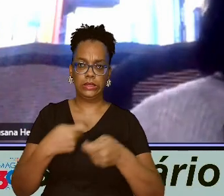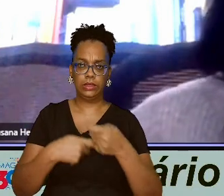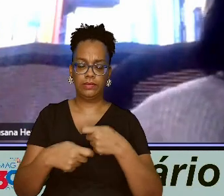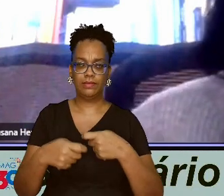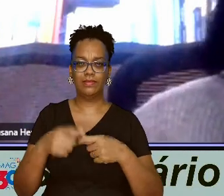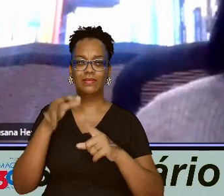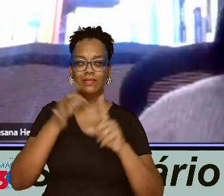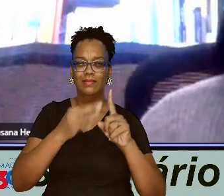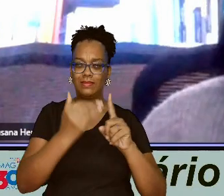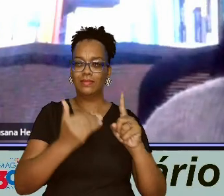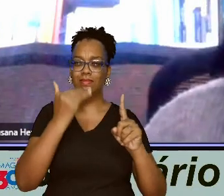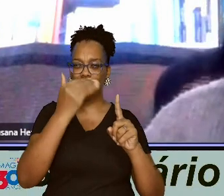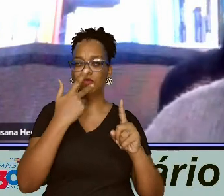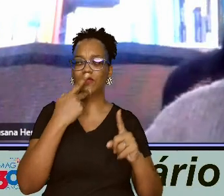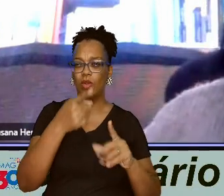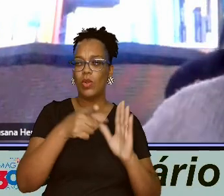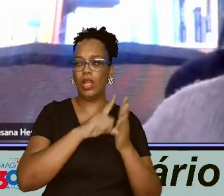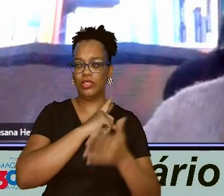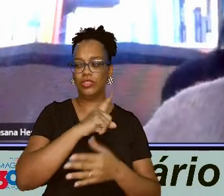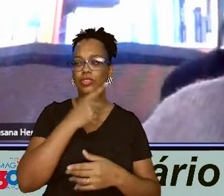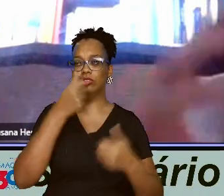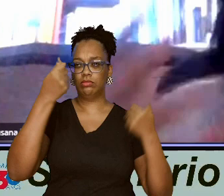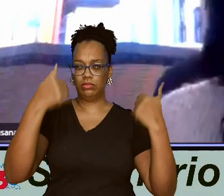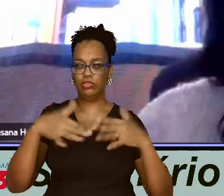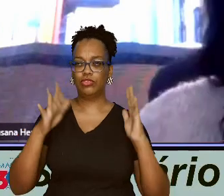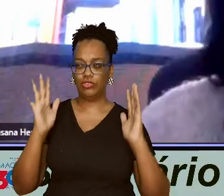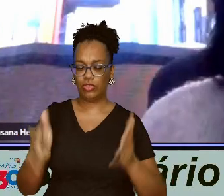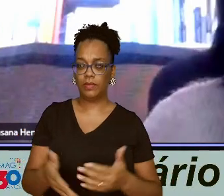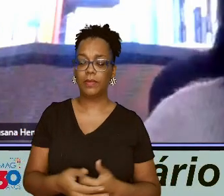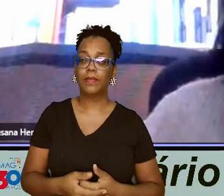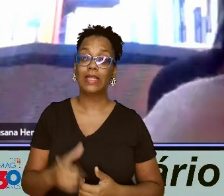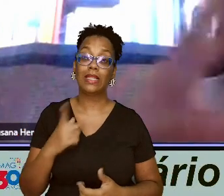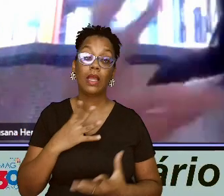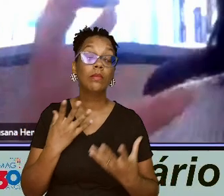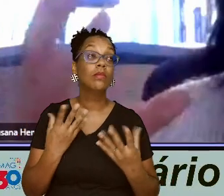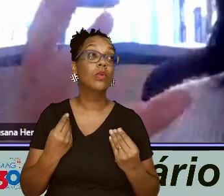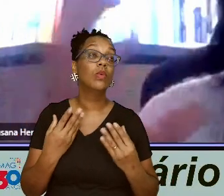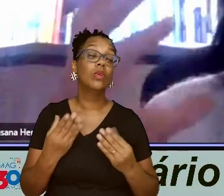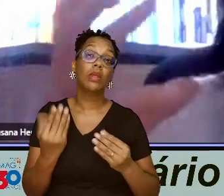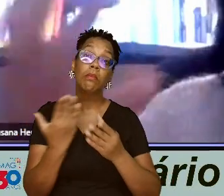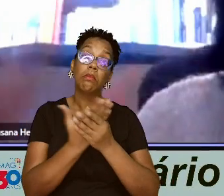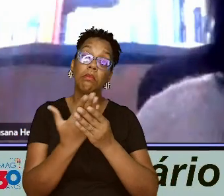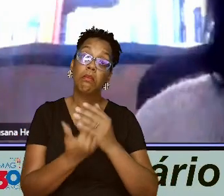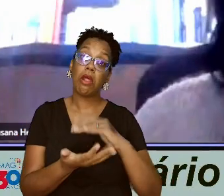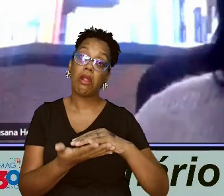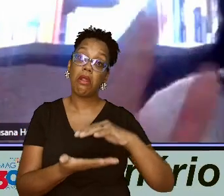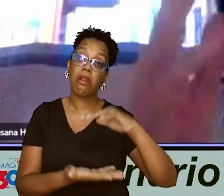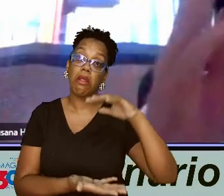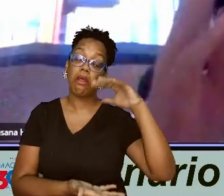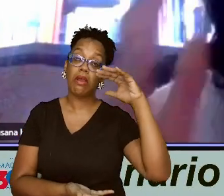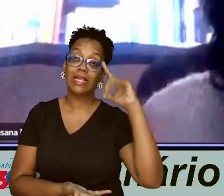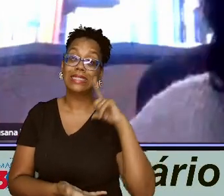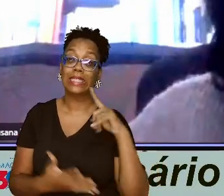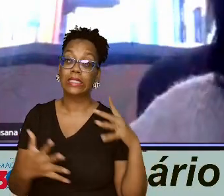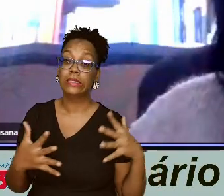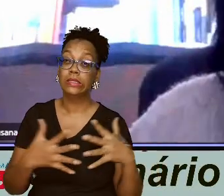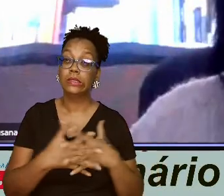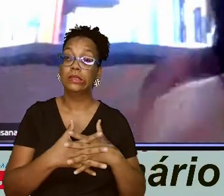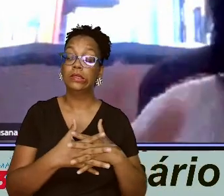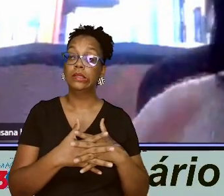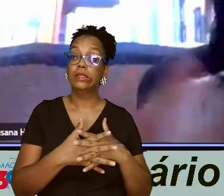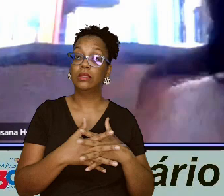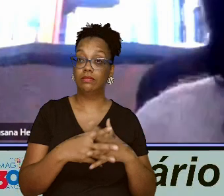fala isso traz isso na fala dele, né? Existe muito processo, existe uma taxa de congestionamento muito